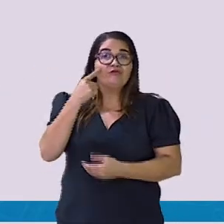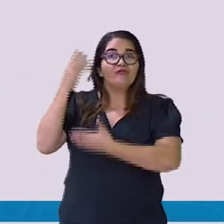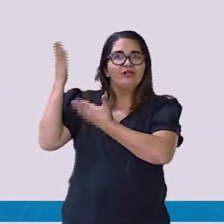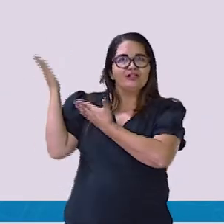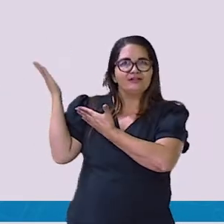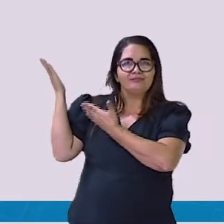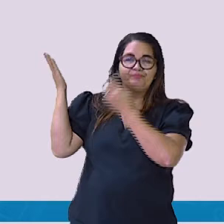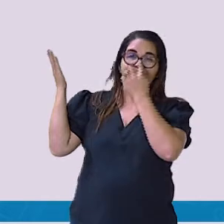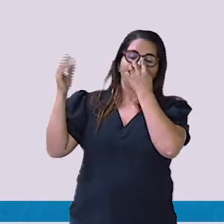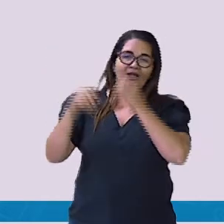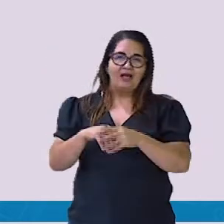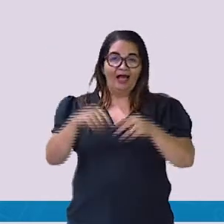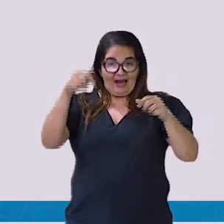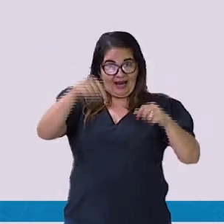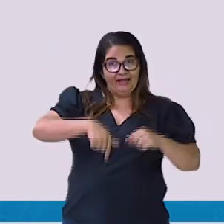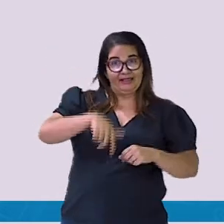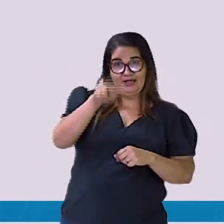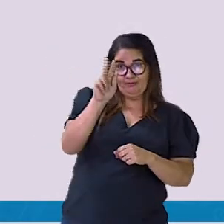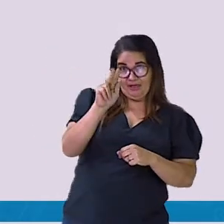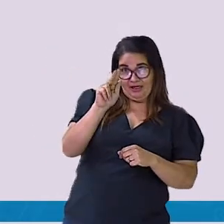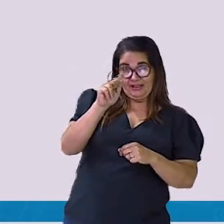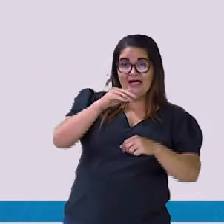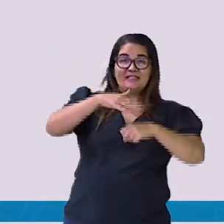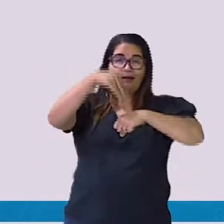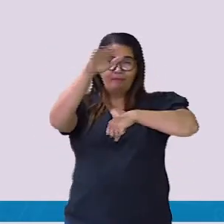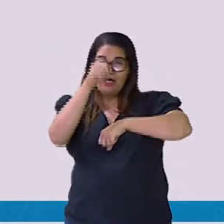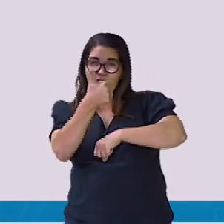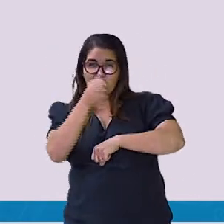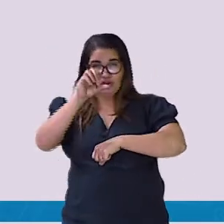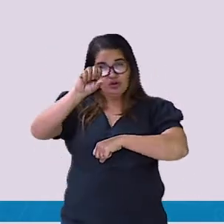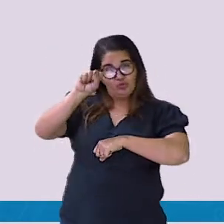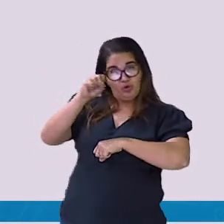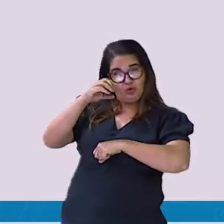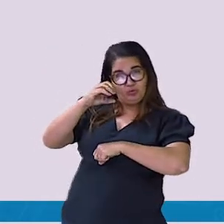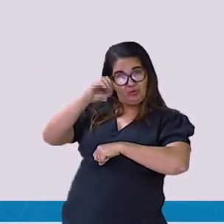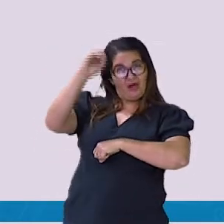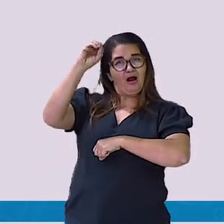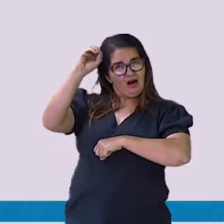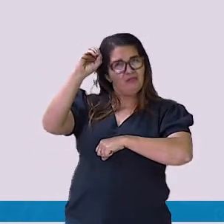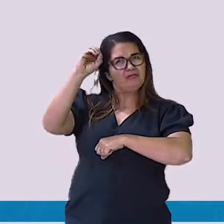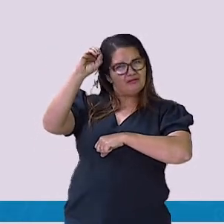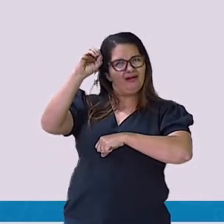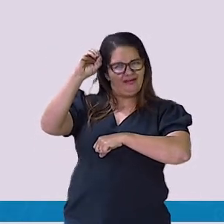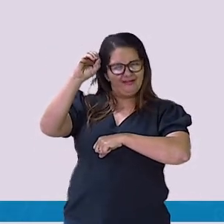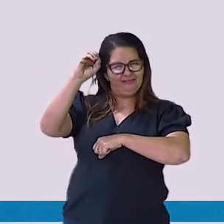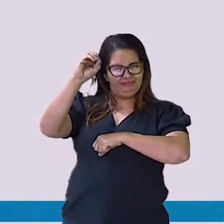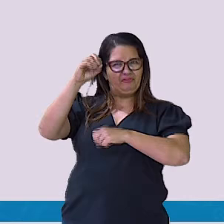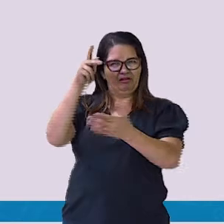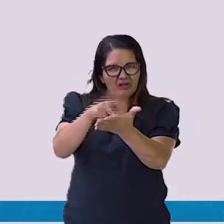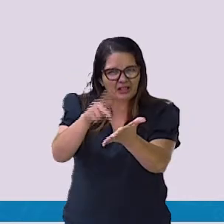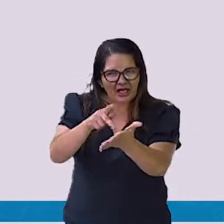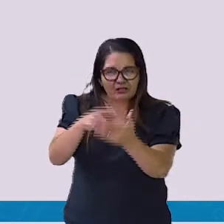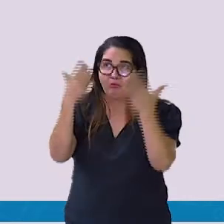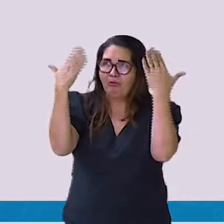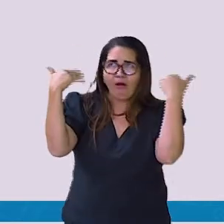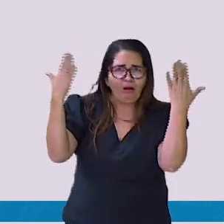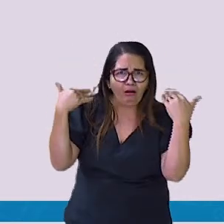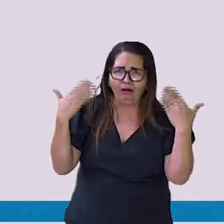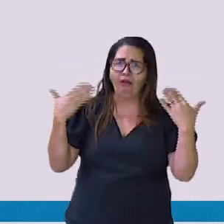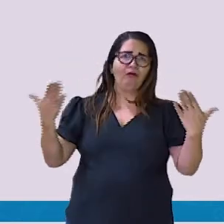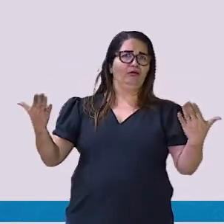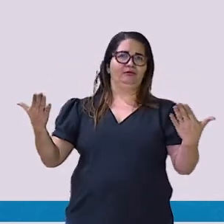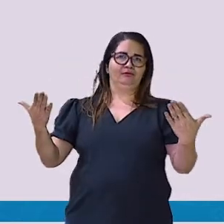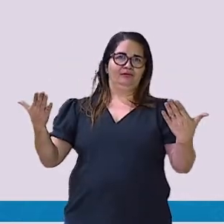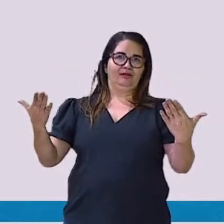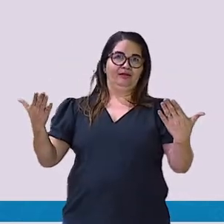diga, bem mais que 18 graus, chuvas concentradas no verão, inverno seco. Então aqui